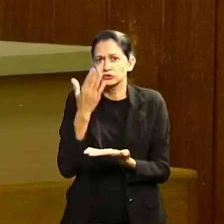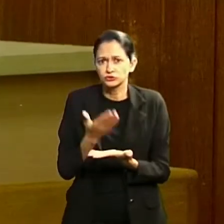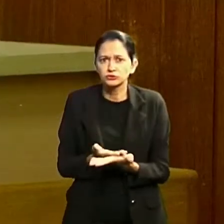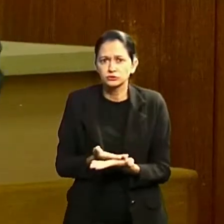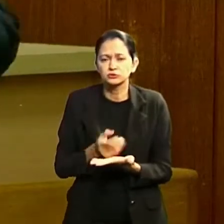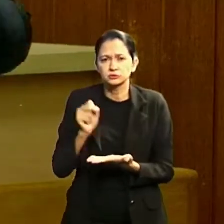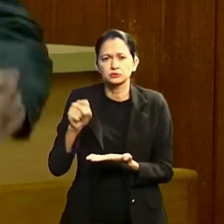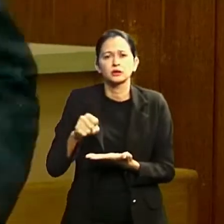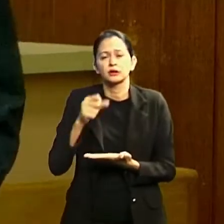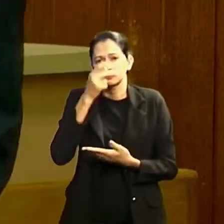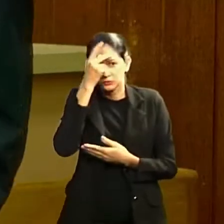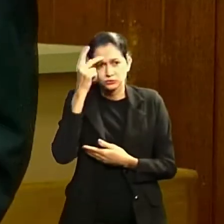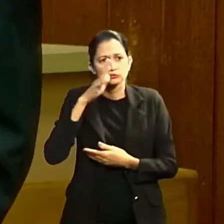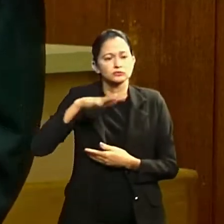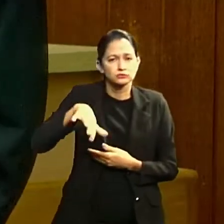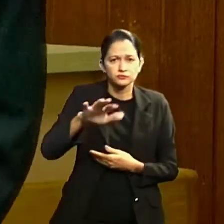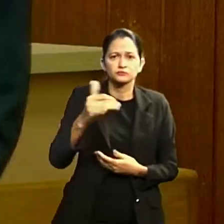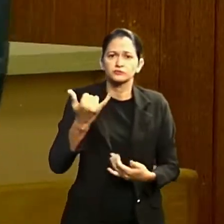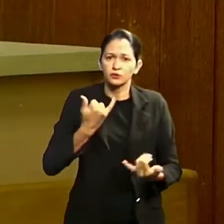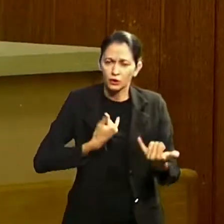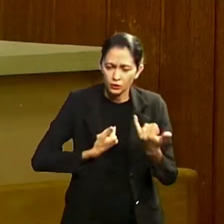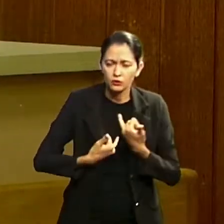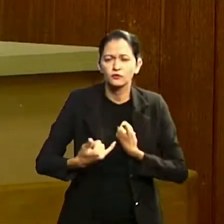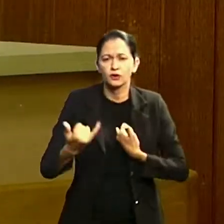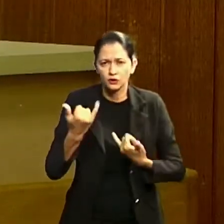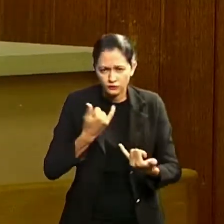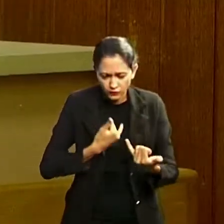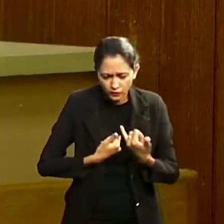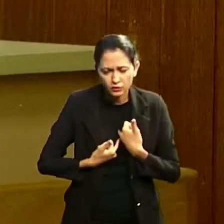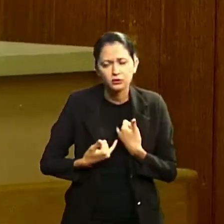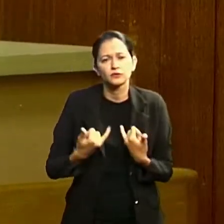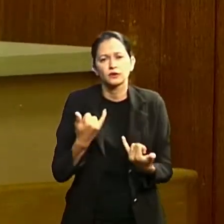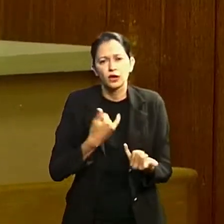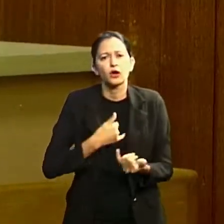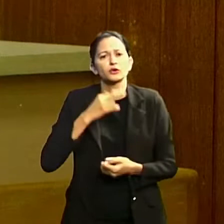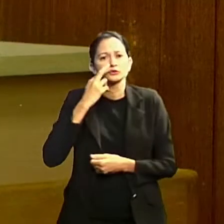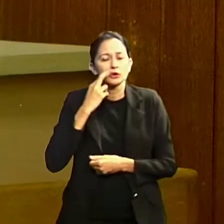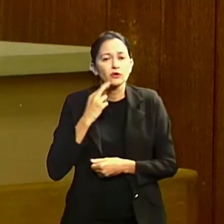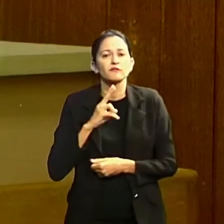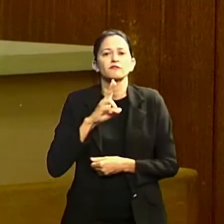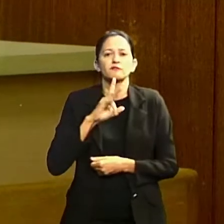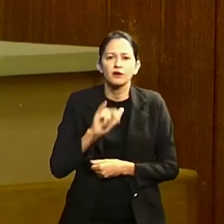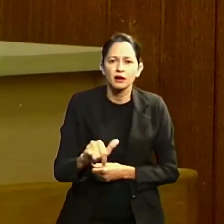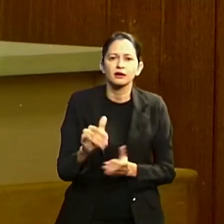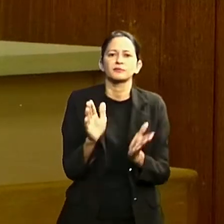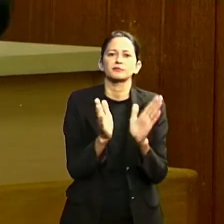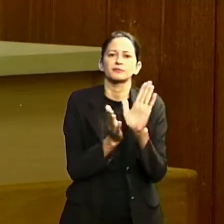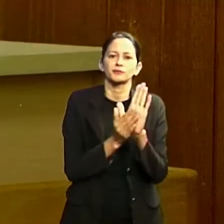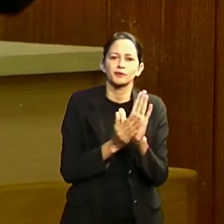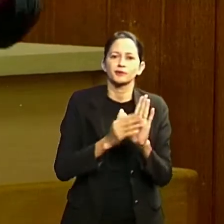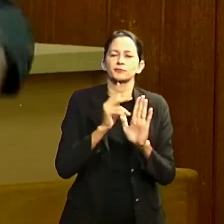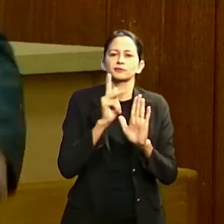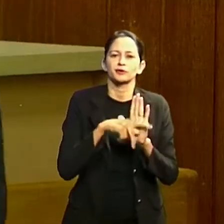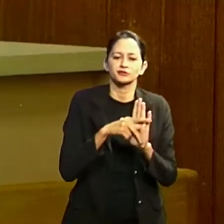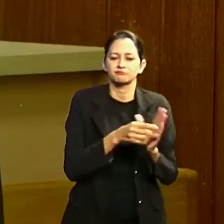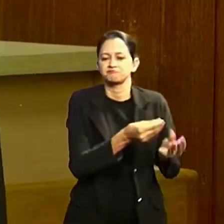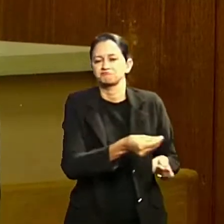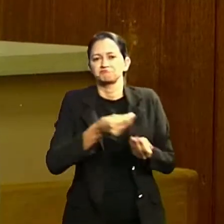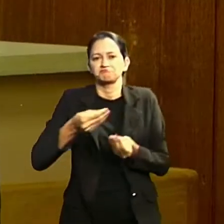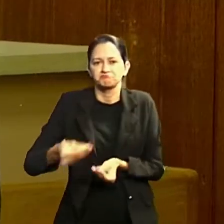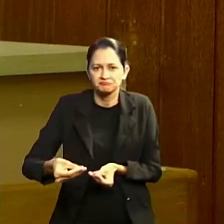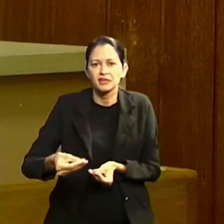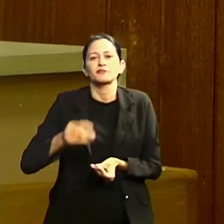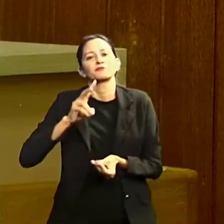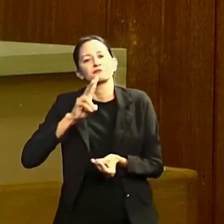Todos os vereadores aqui já me disseram que o prefeito iria enviar para cá a data base, que o prefeito